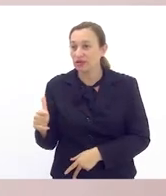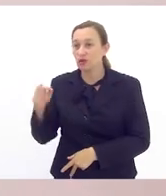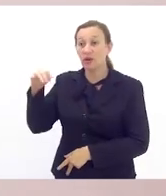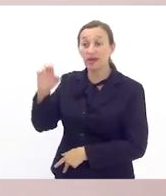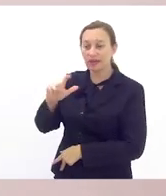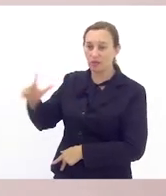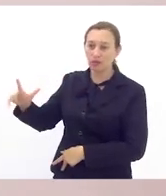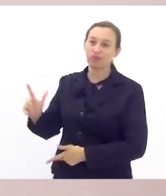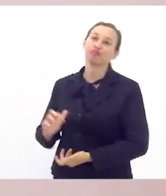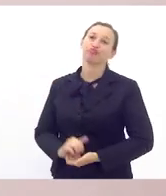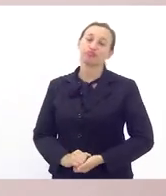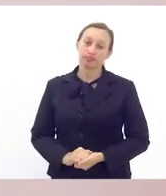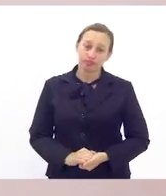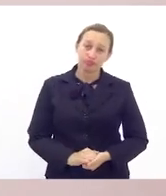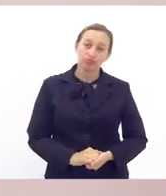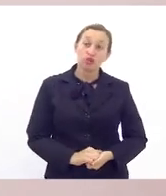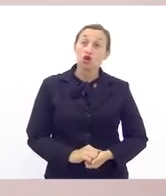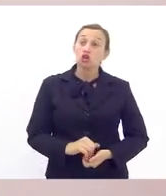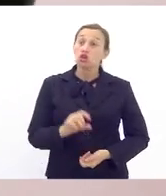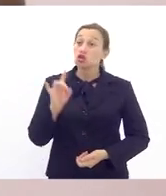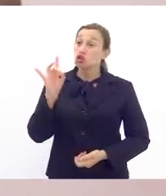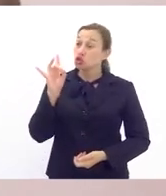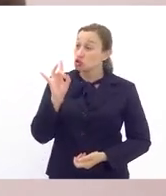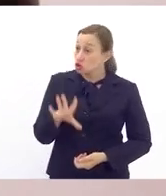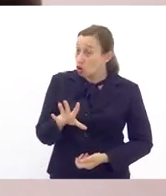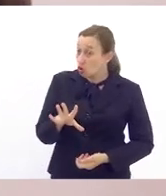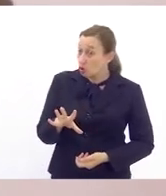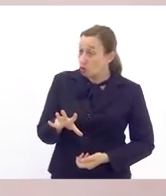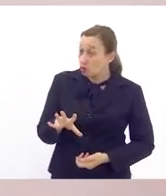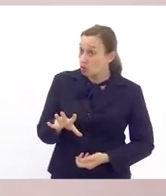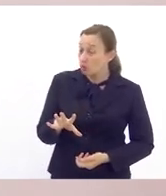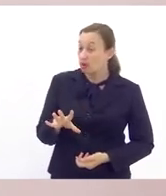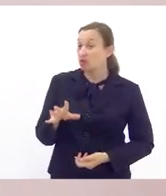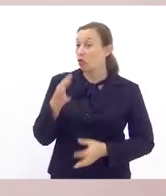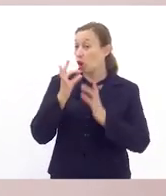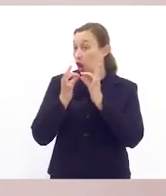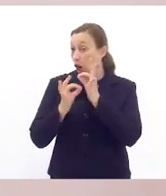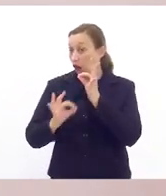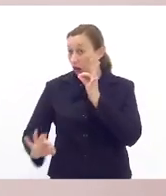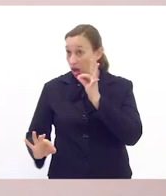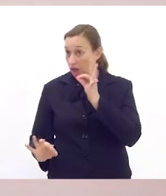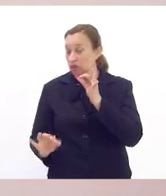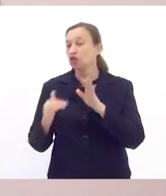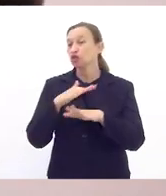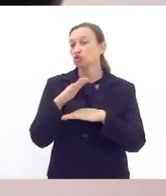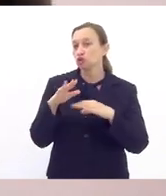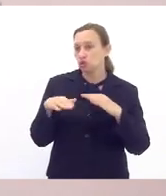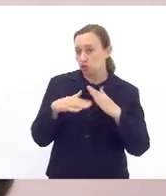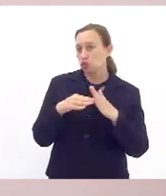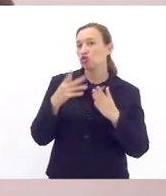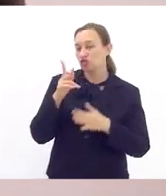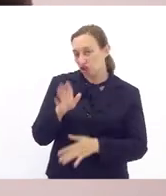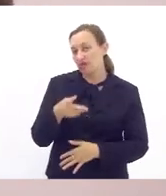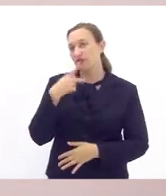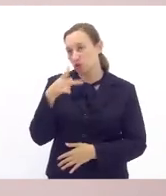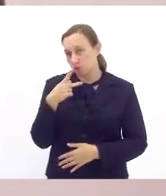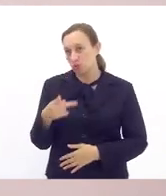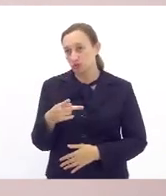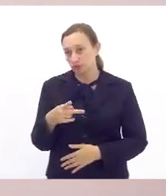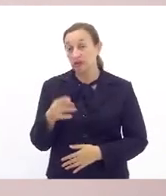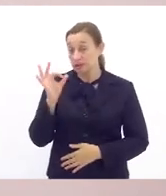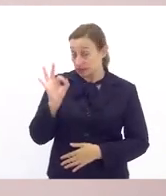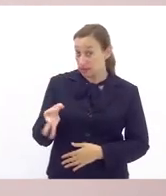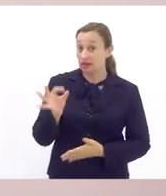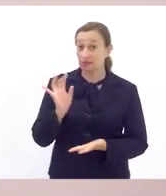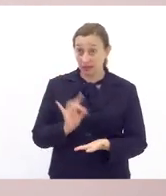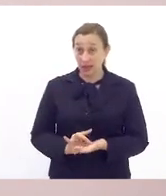enel só para não ficar só na minhas palavras não vou falar muito porque todo mundo que já falou e já falou muita coisa coerente